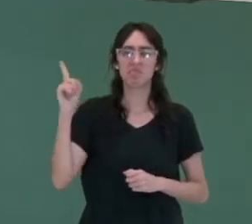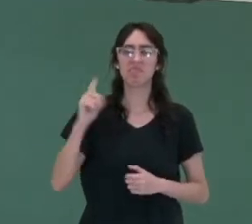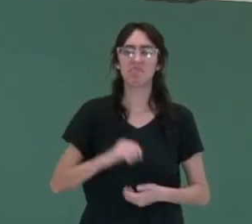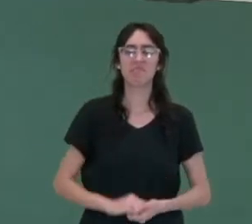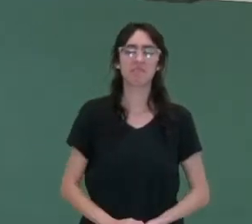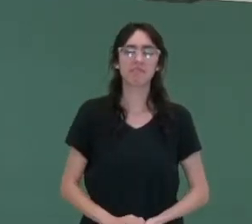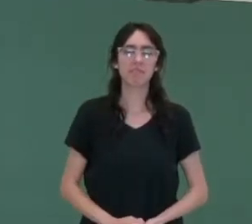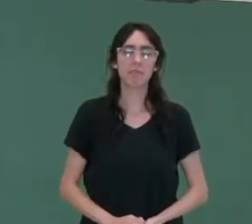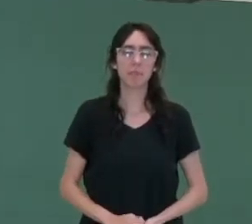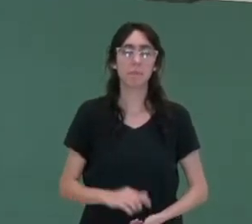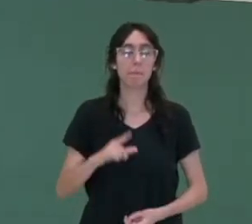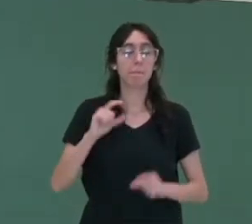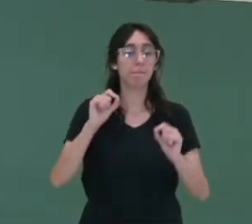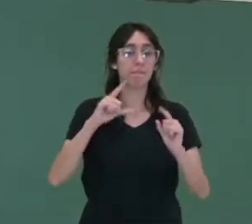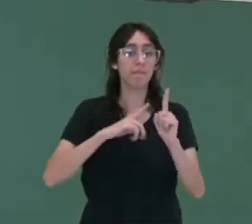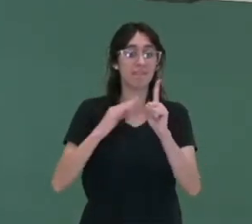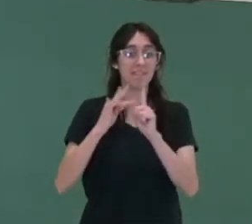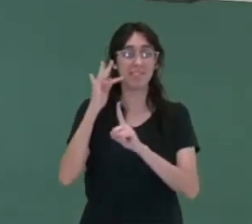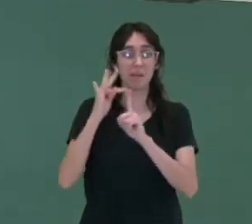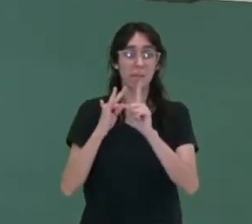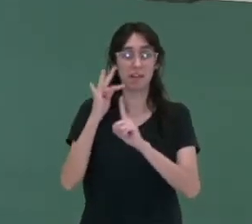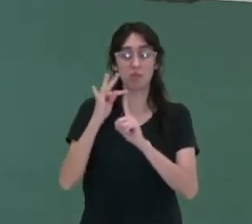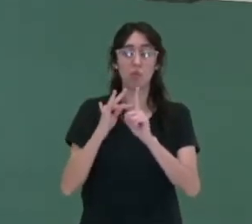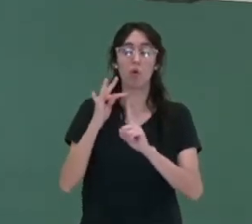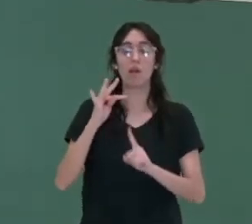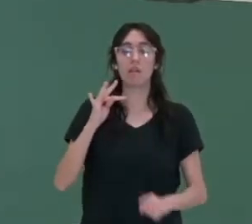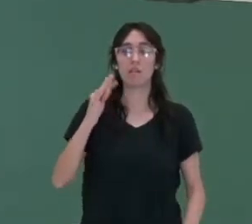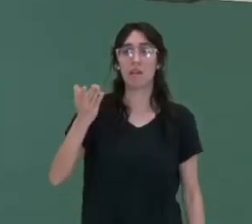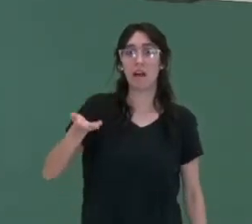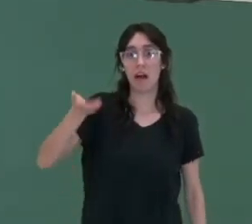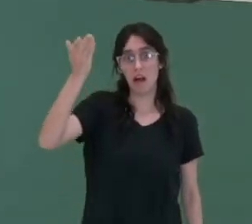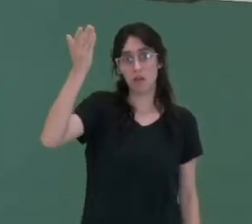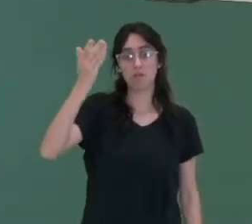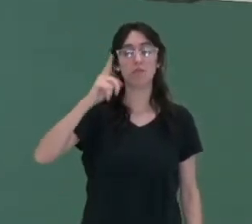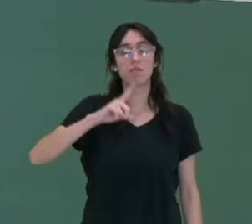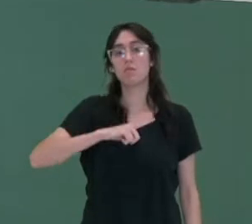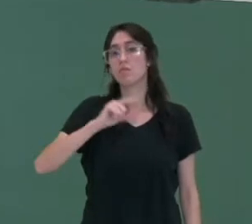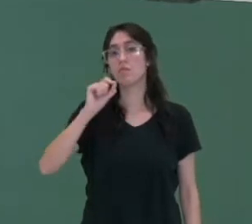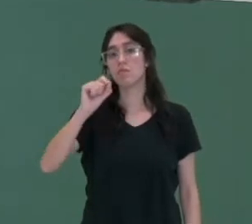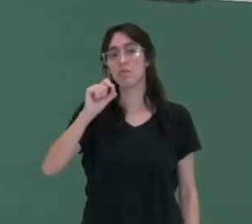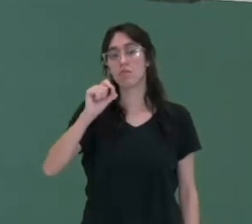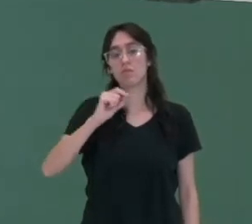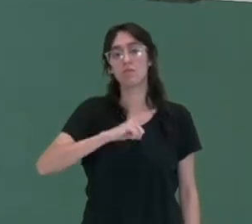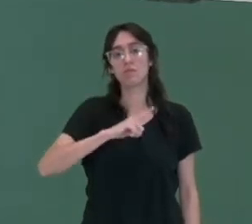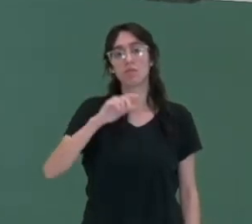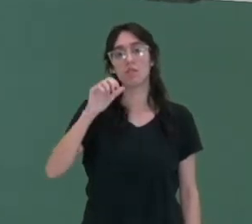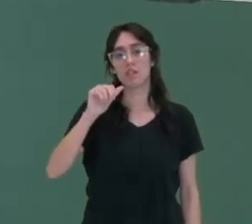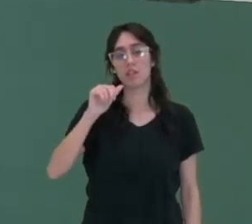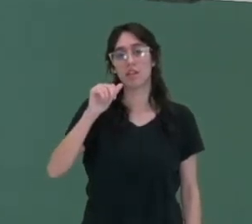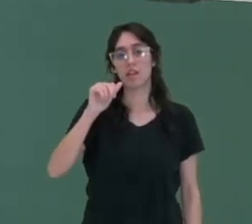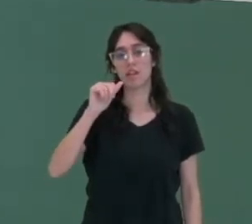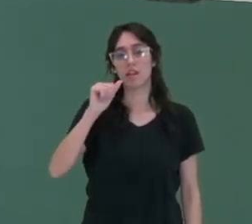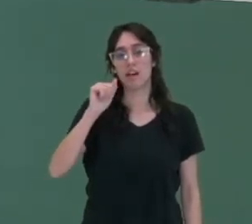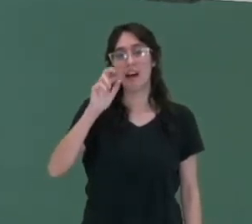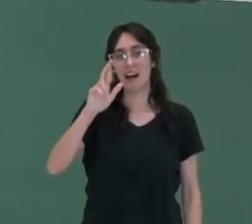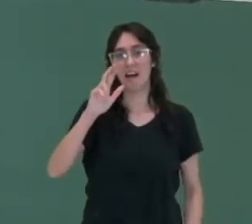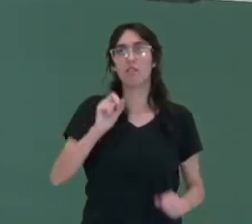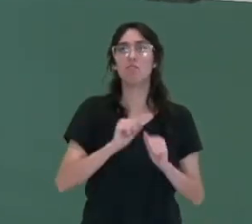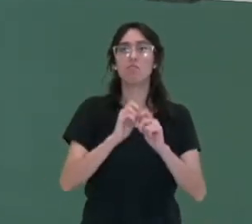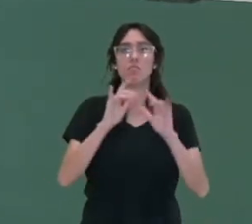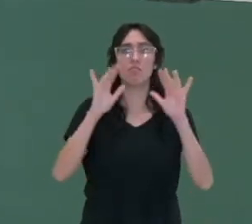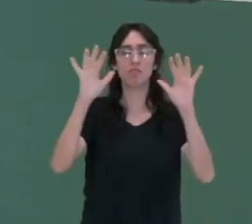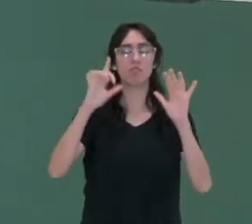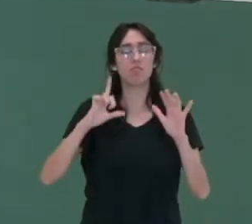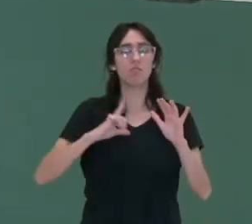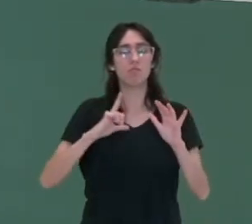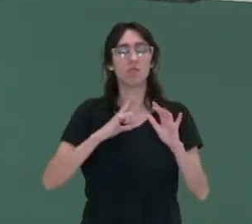evapotranspiração, onde as temperaturas elevadas vão promover a liberação de água na atmosfera, mantendo o ciclo hidrológico numa